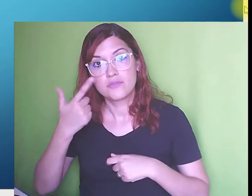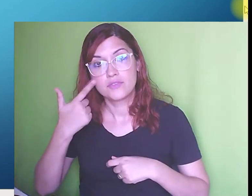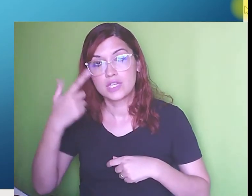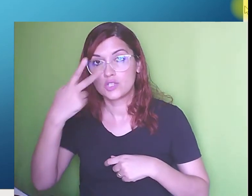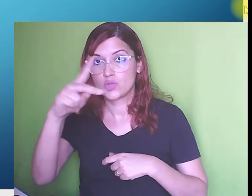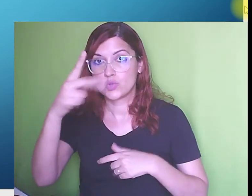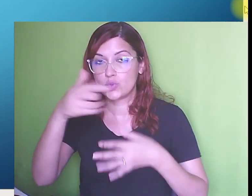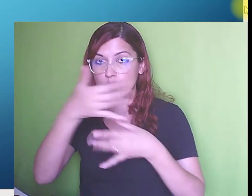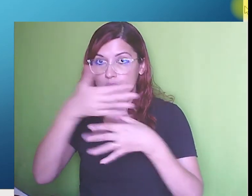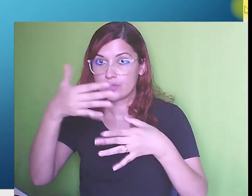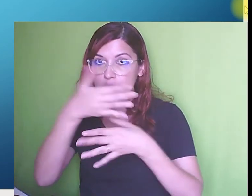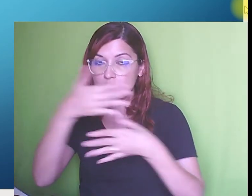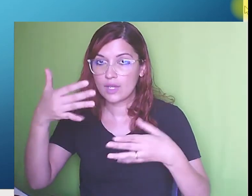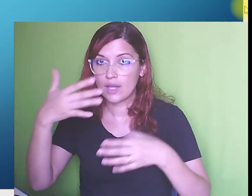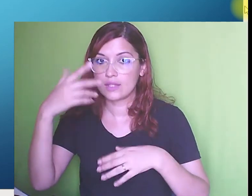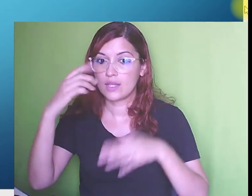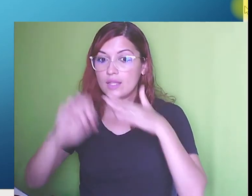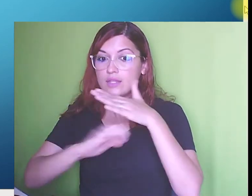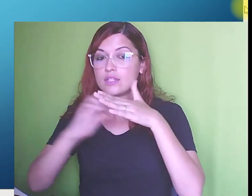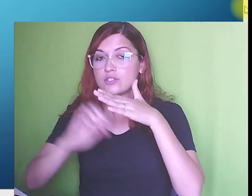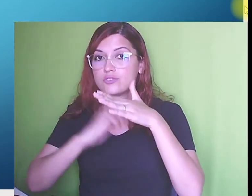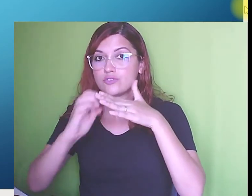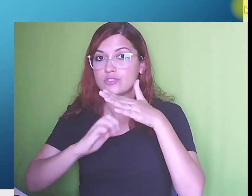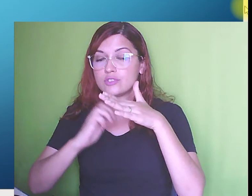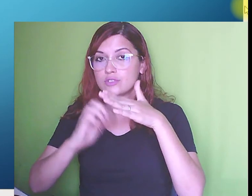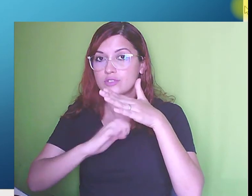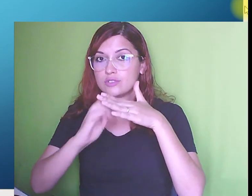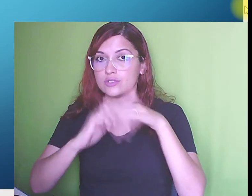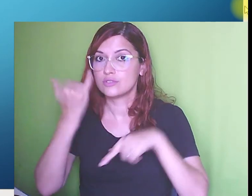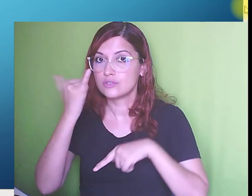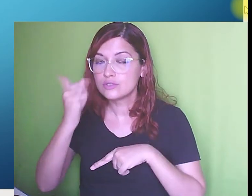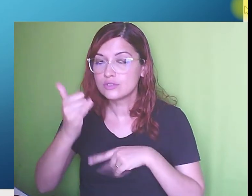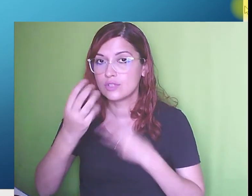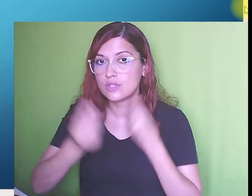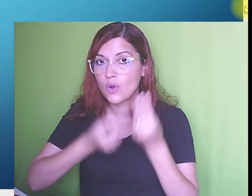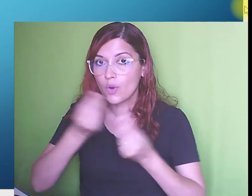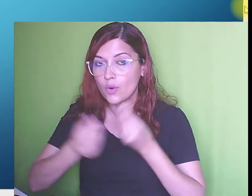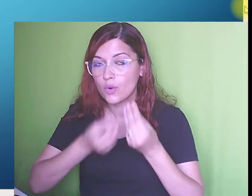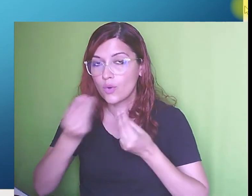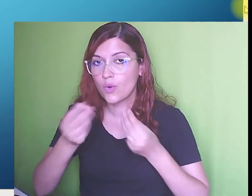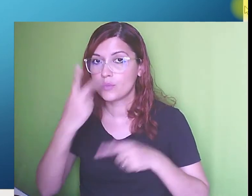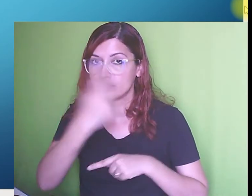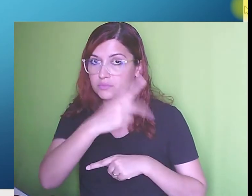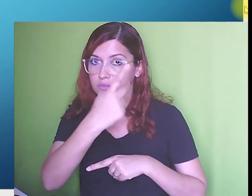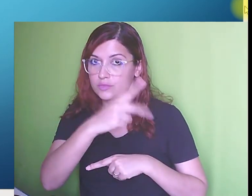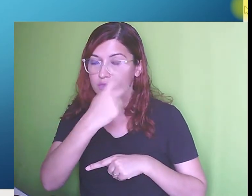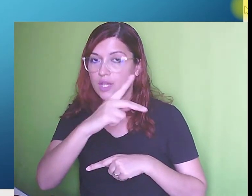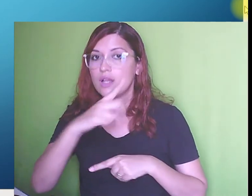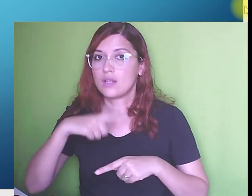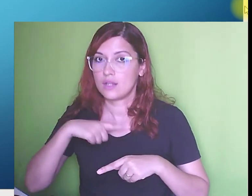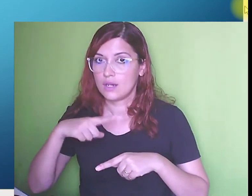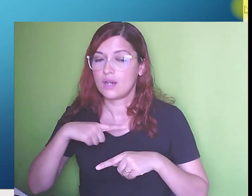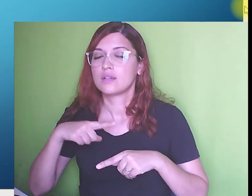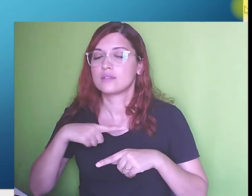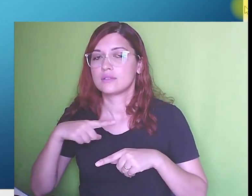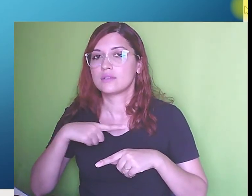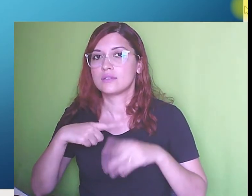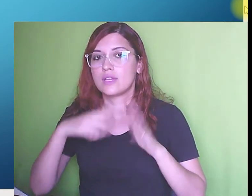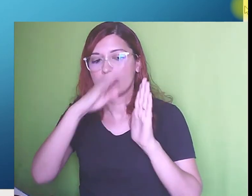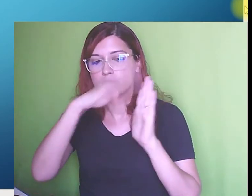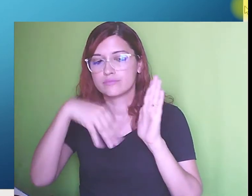quais são esses fatores. Então, você tem que ver na sua cidade, através da companhia